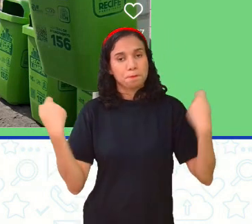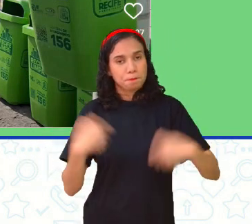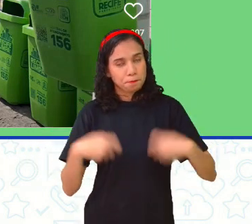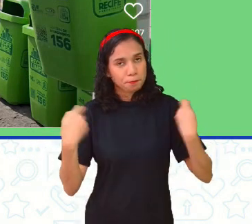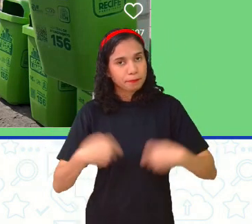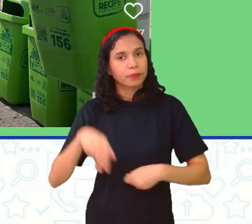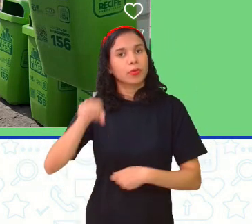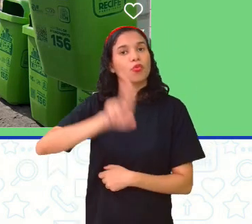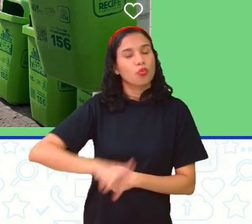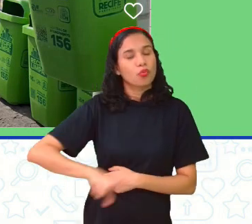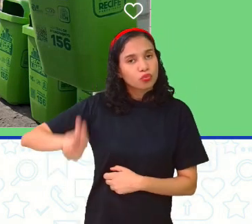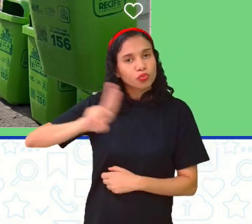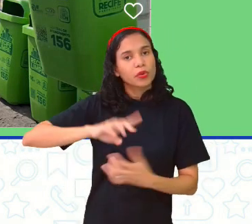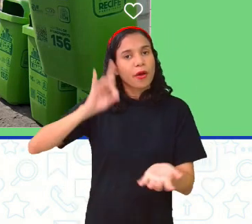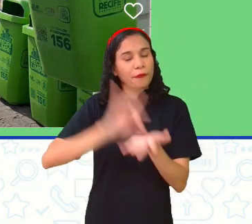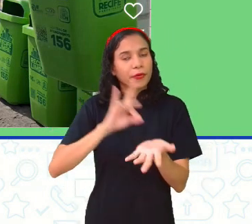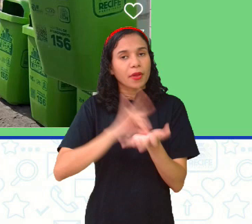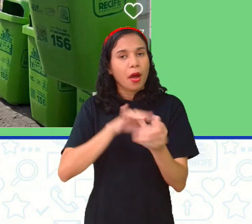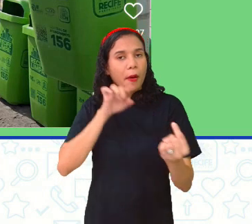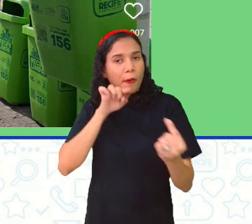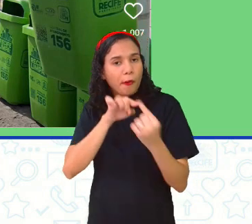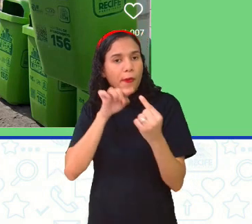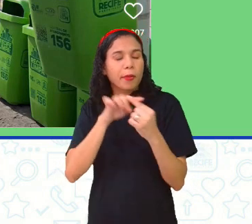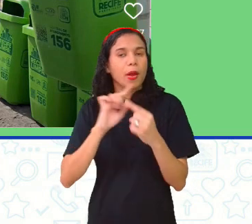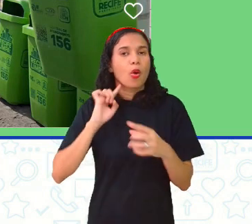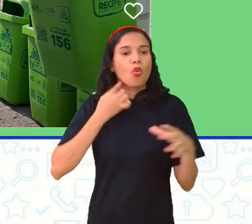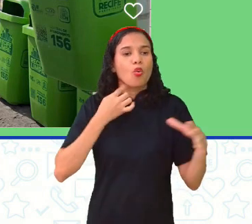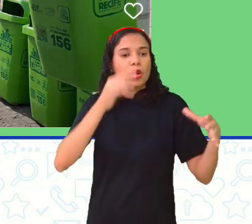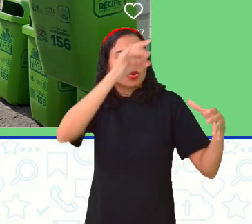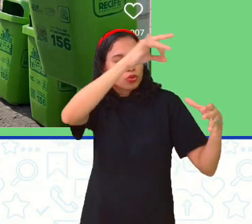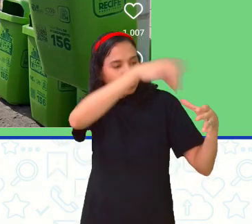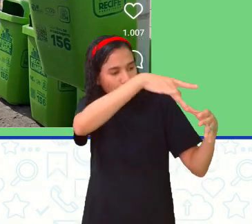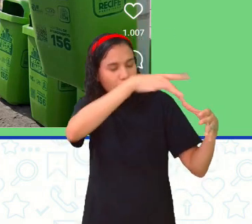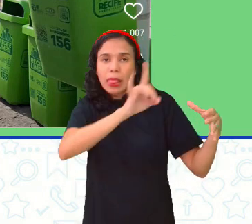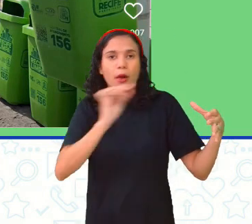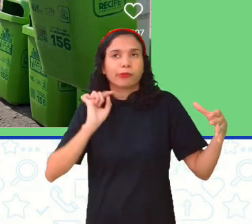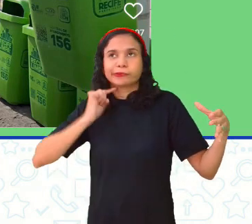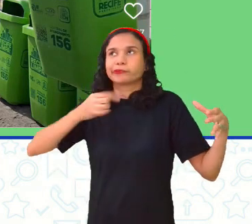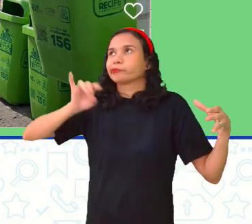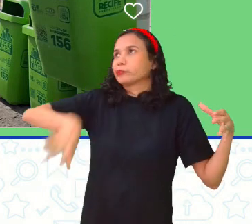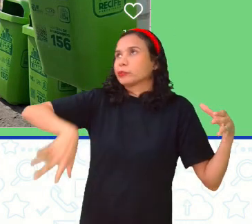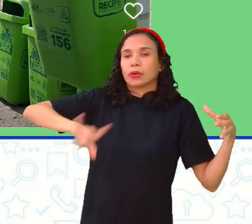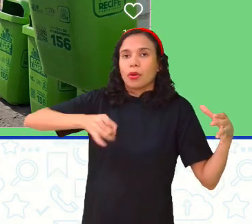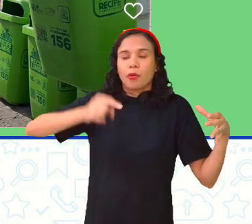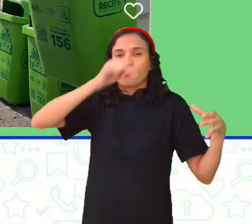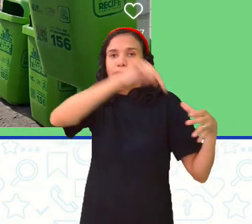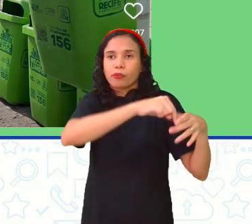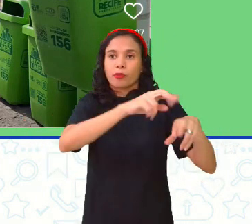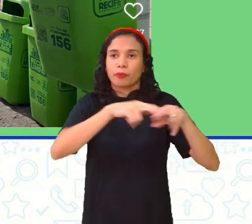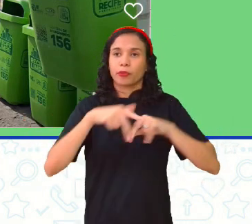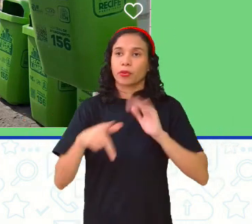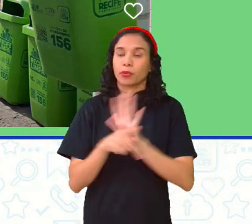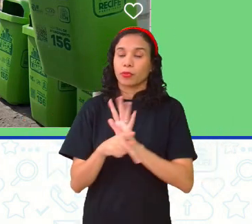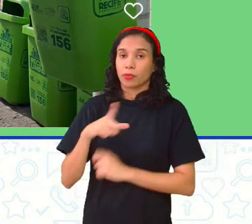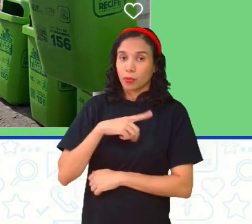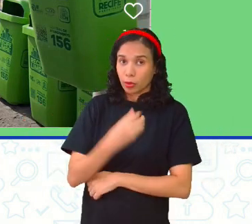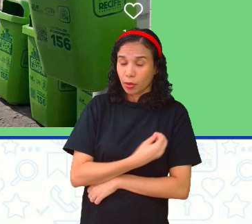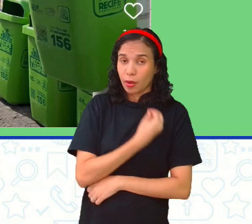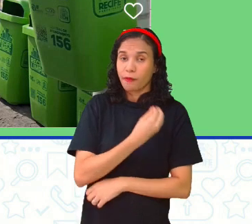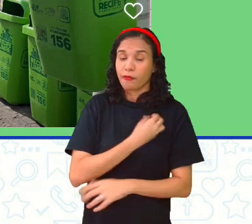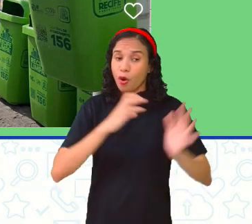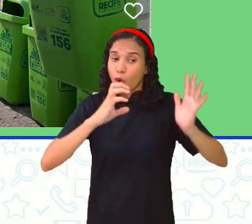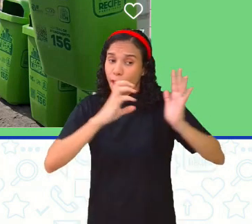precisamos utilizar realmente aquela lixeira, não é? Para que eles possam, esses funcionários aí, que eles